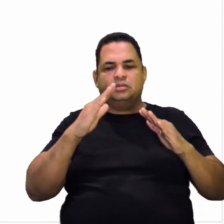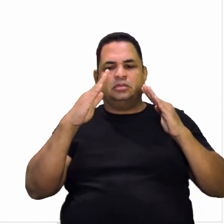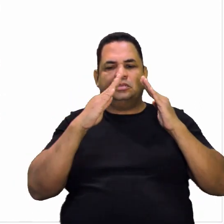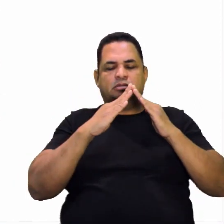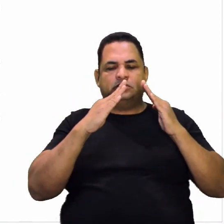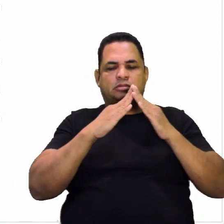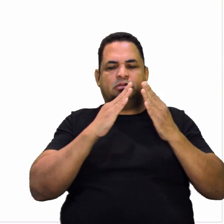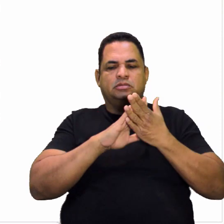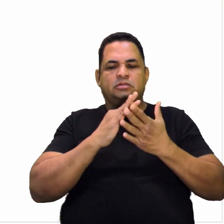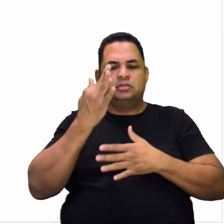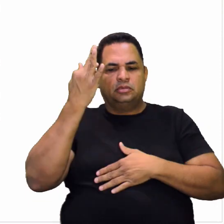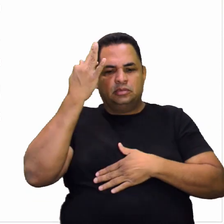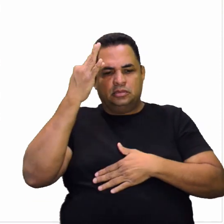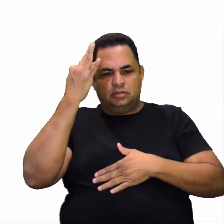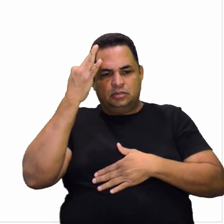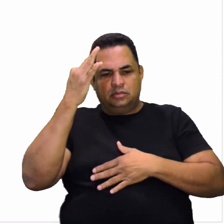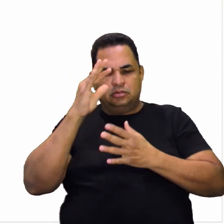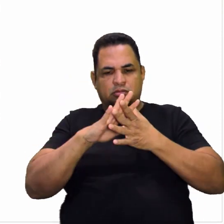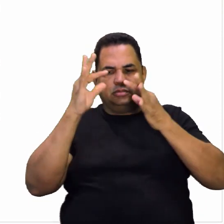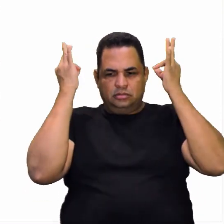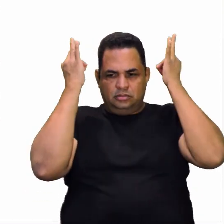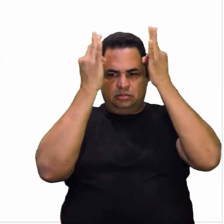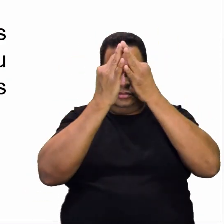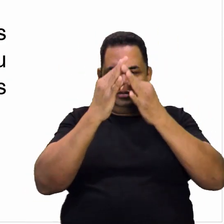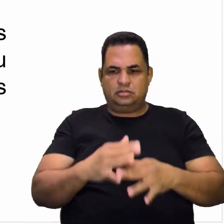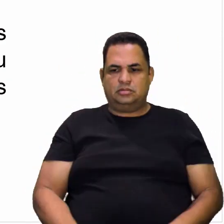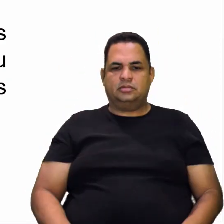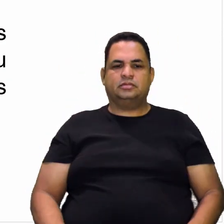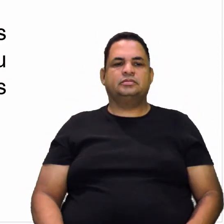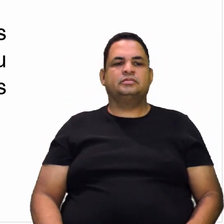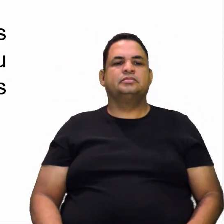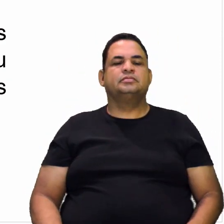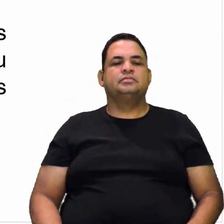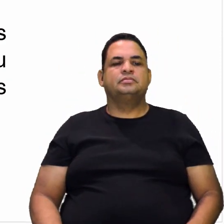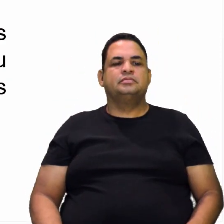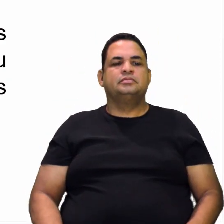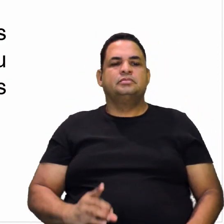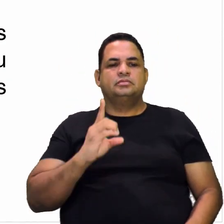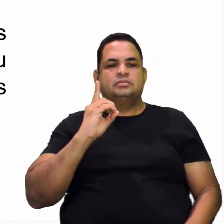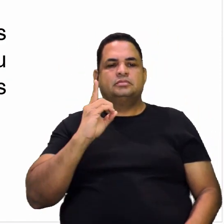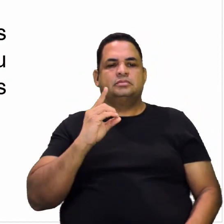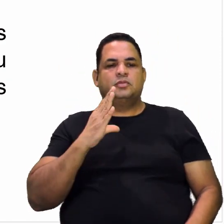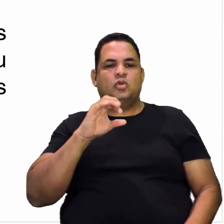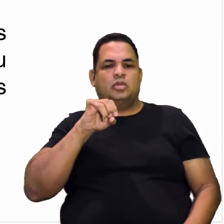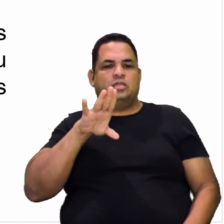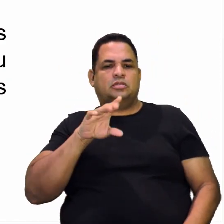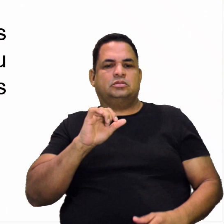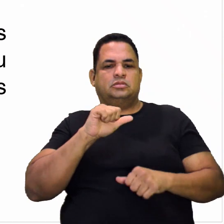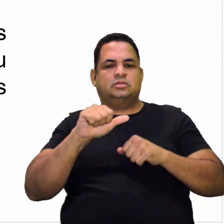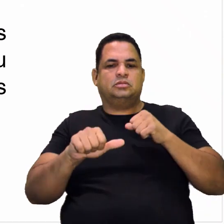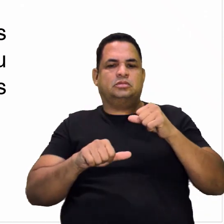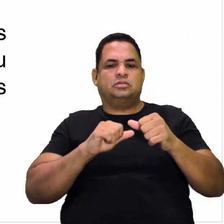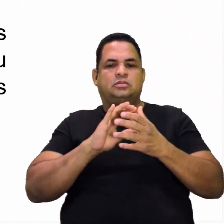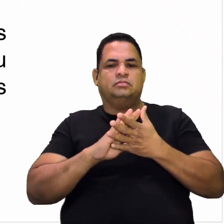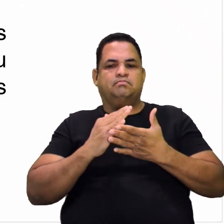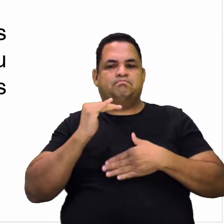as escolas filosóficas gregas. D. O Oriente tornou-se